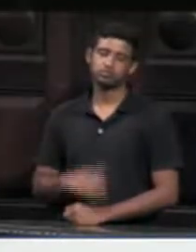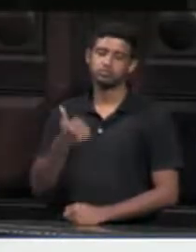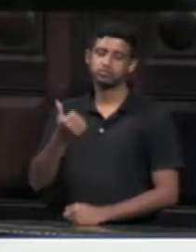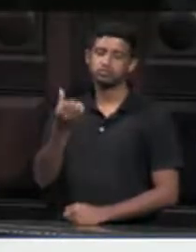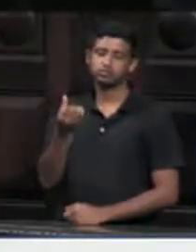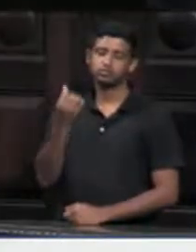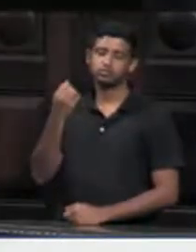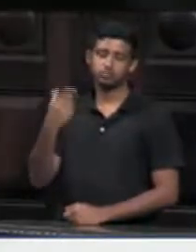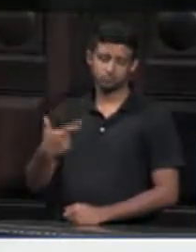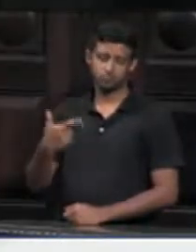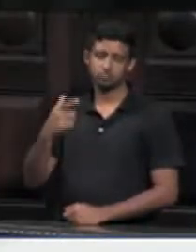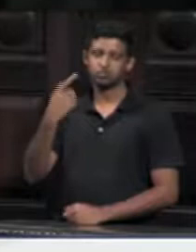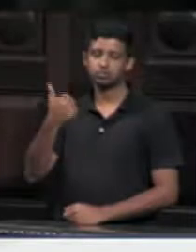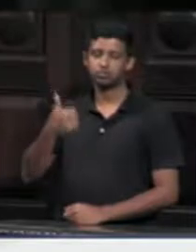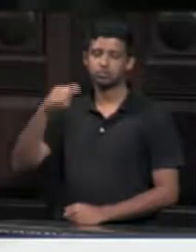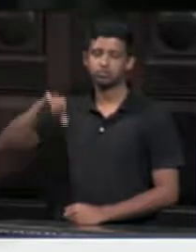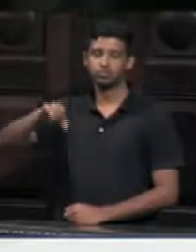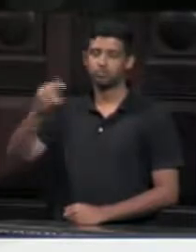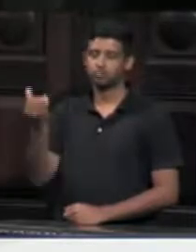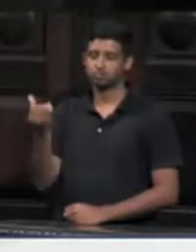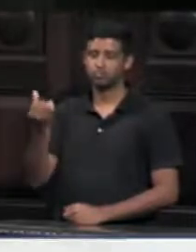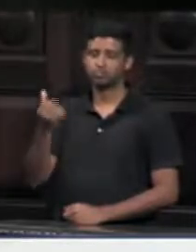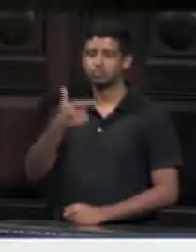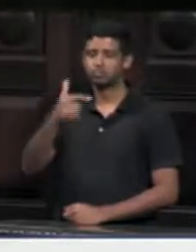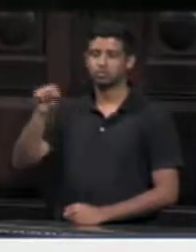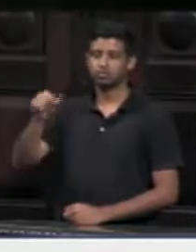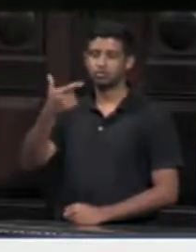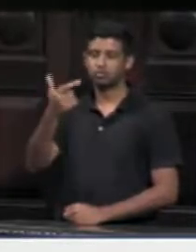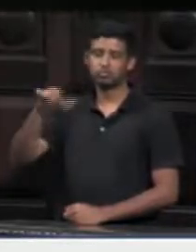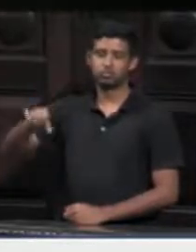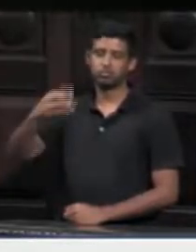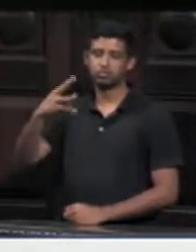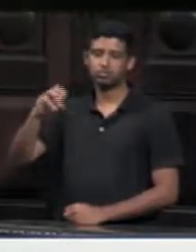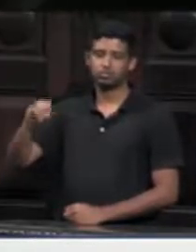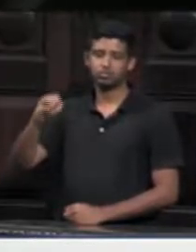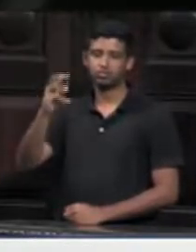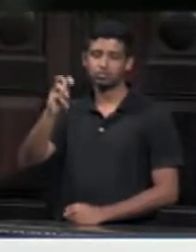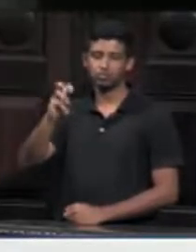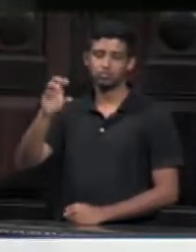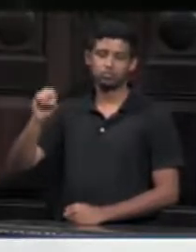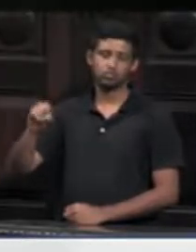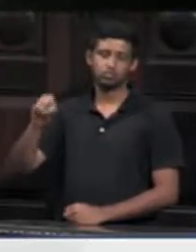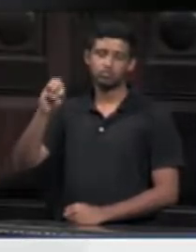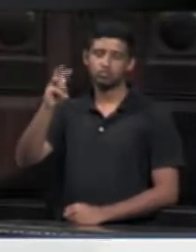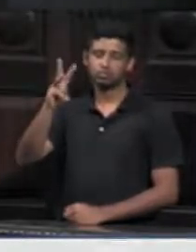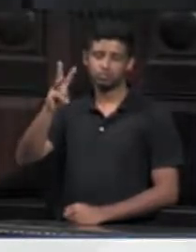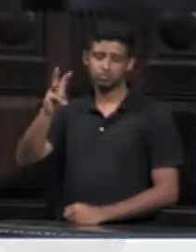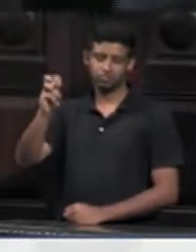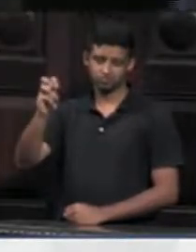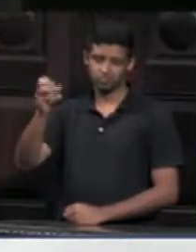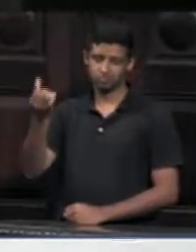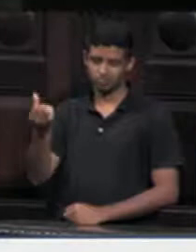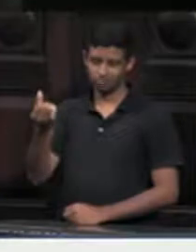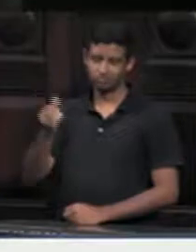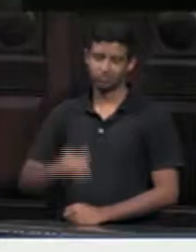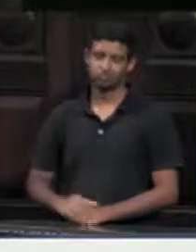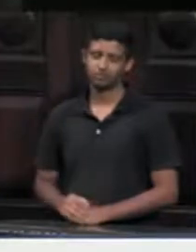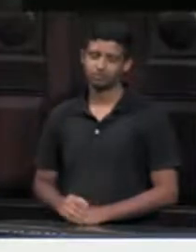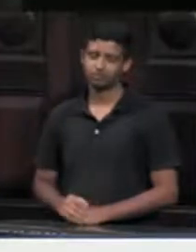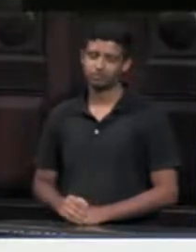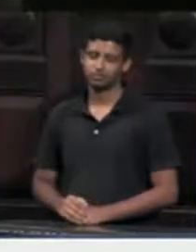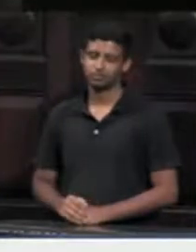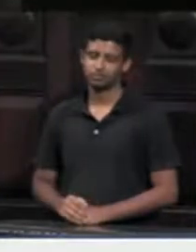e 196. 28, 29, 30, 50, 56, 50, 86 e